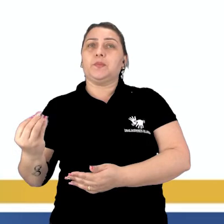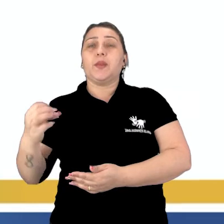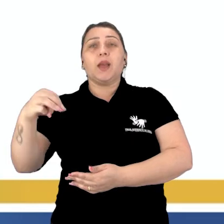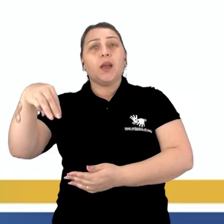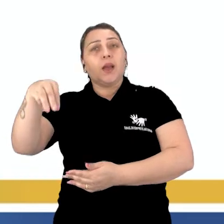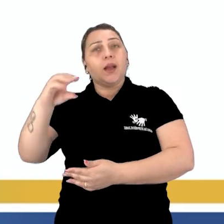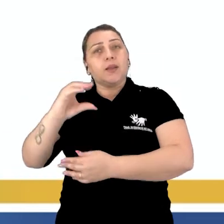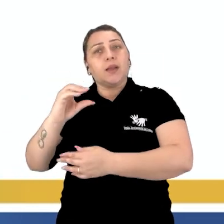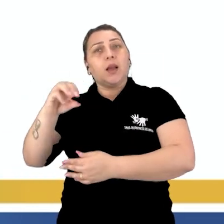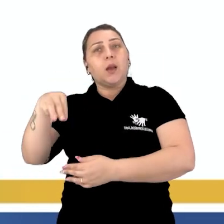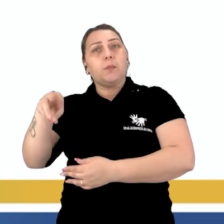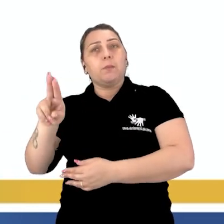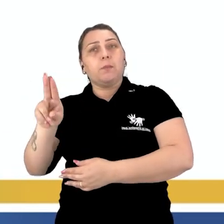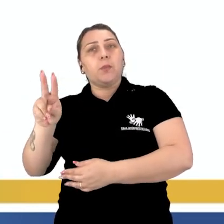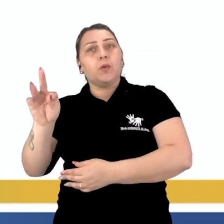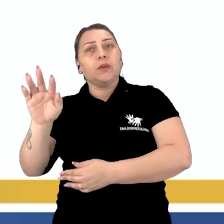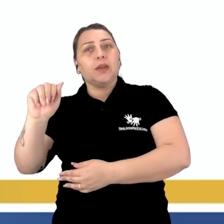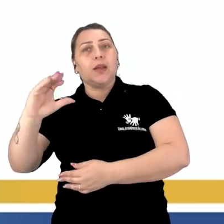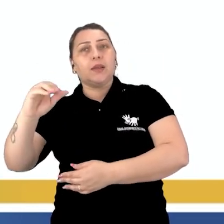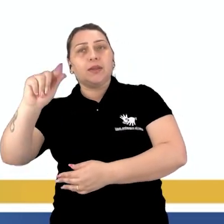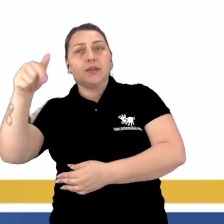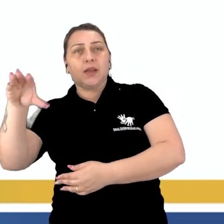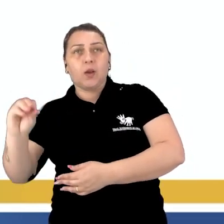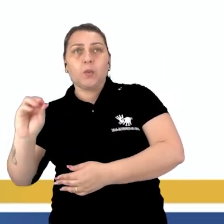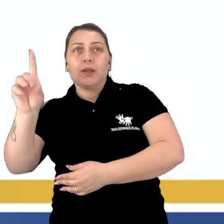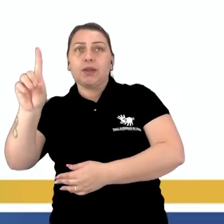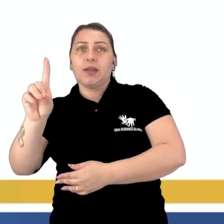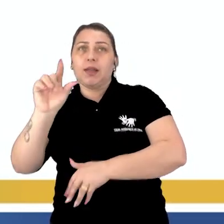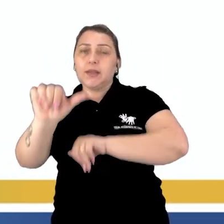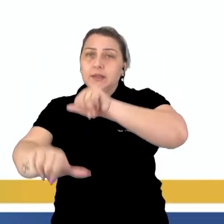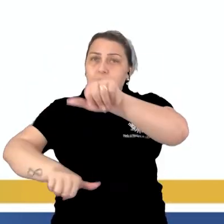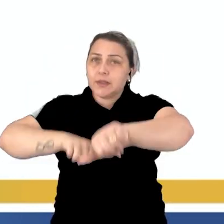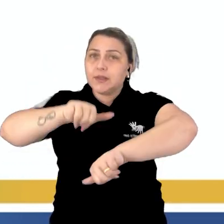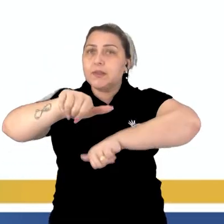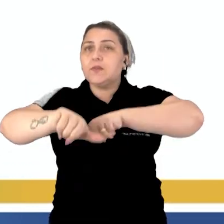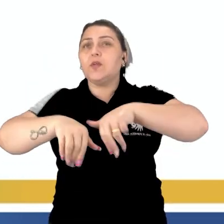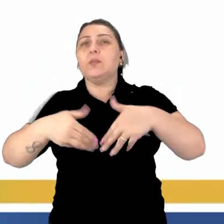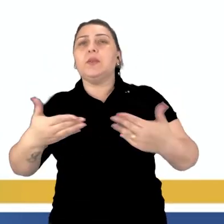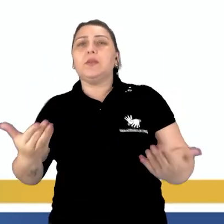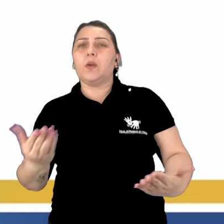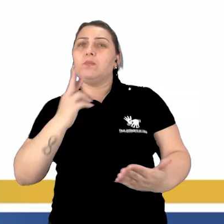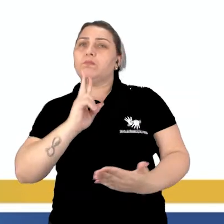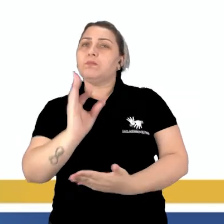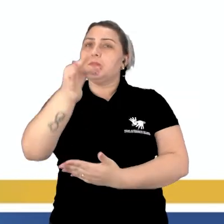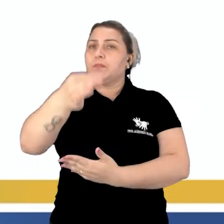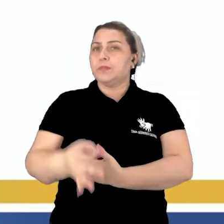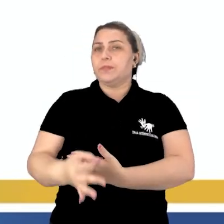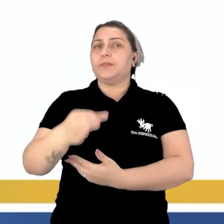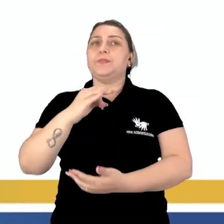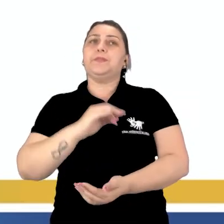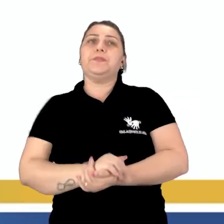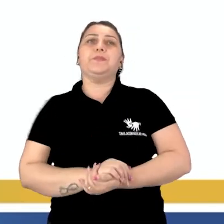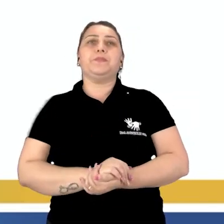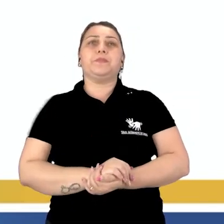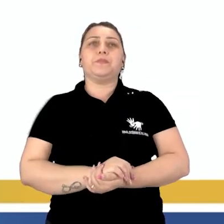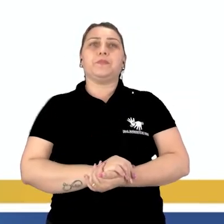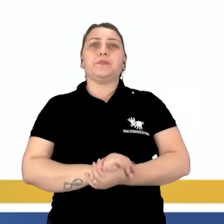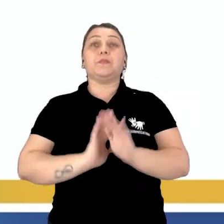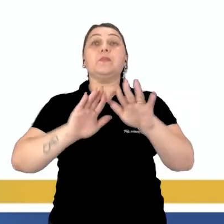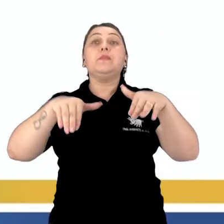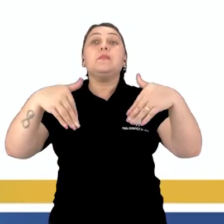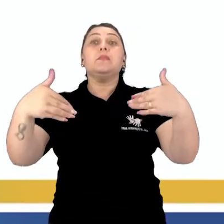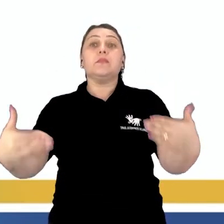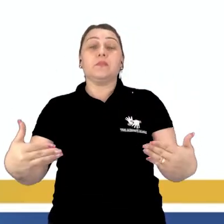translação, letra C, mutação e na letra D nós temos aí transformação. E aí,